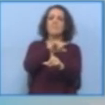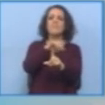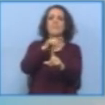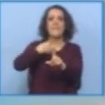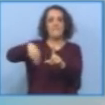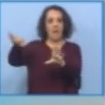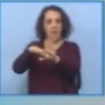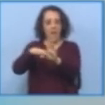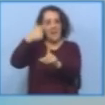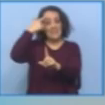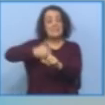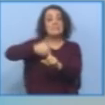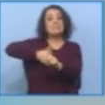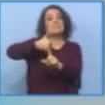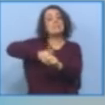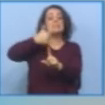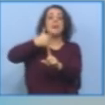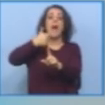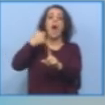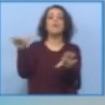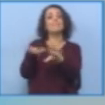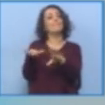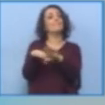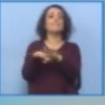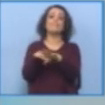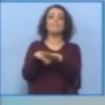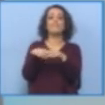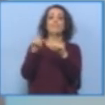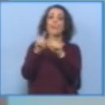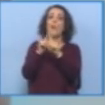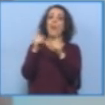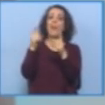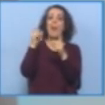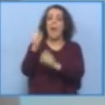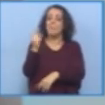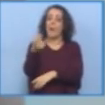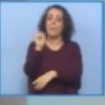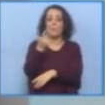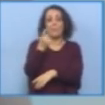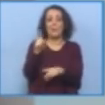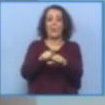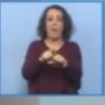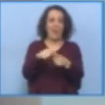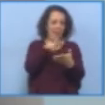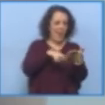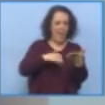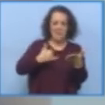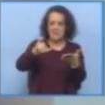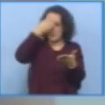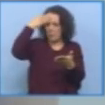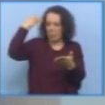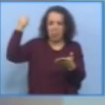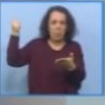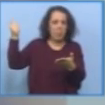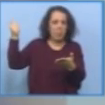Isto é em sintonia com aquilo que vão sendo os tempos atuais, em que é tudo muito rápido, lê-se e agora esquece-se a seguir, já se